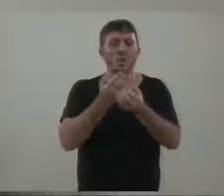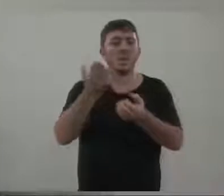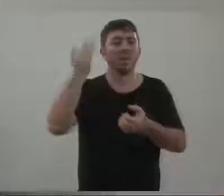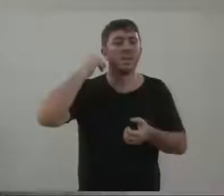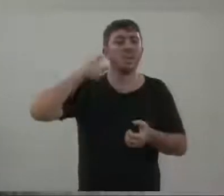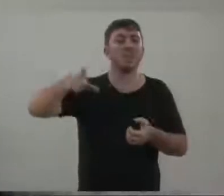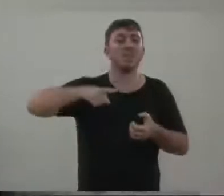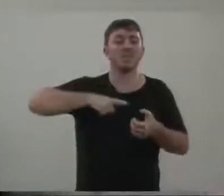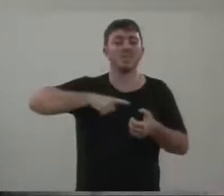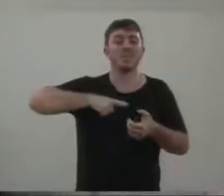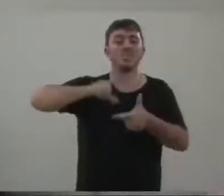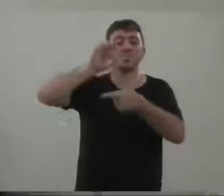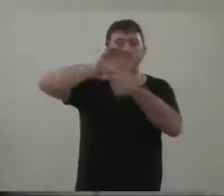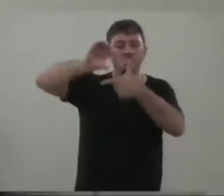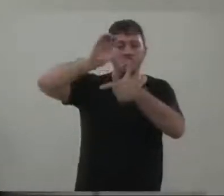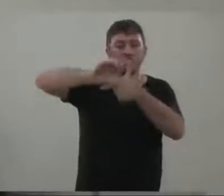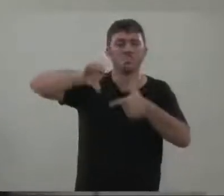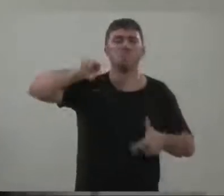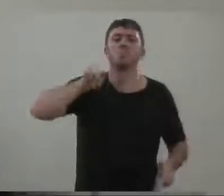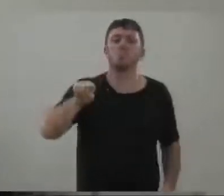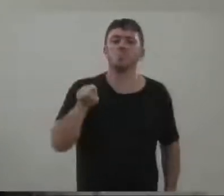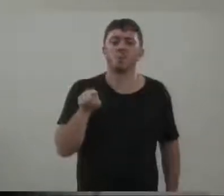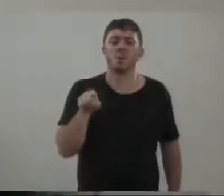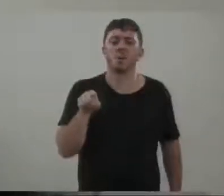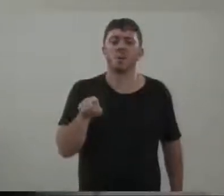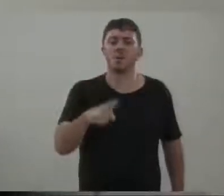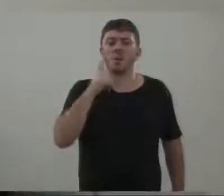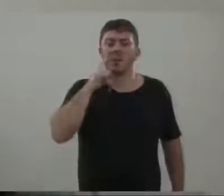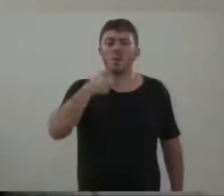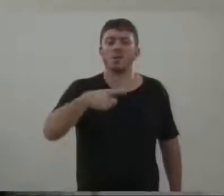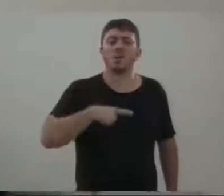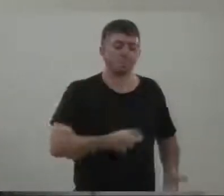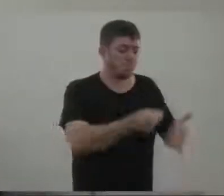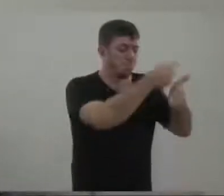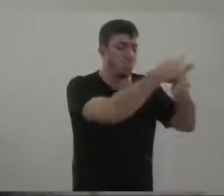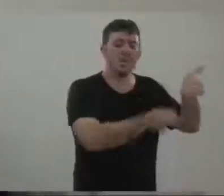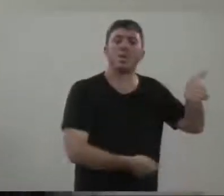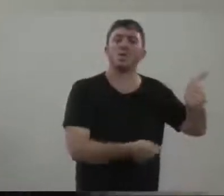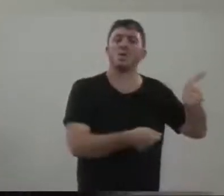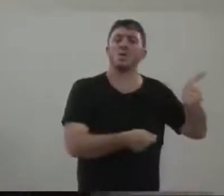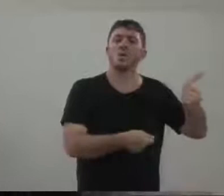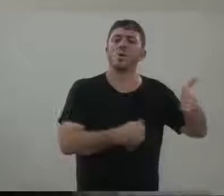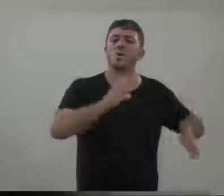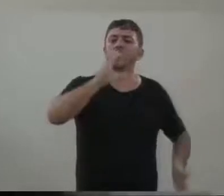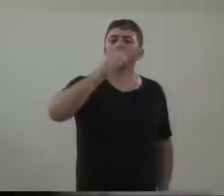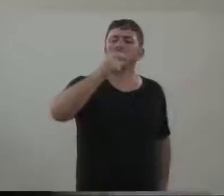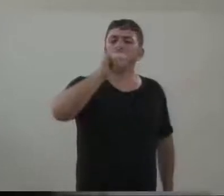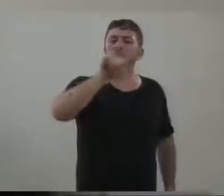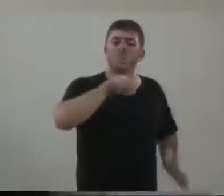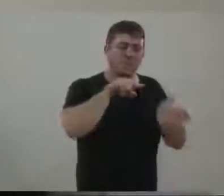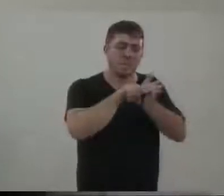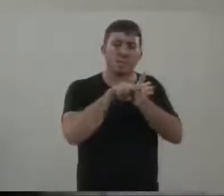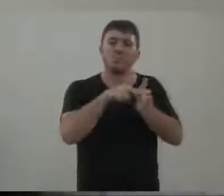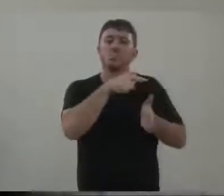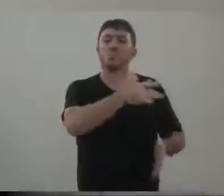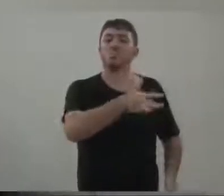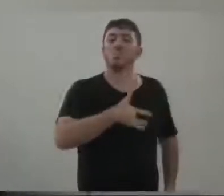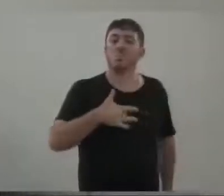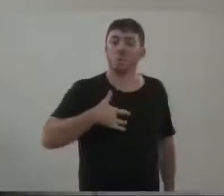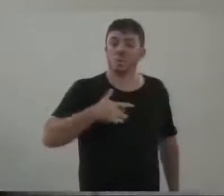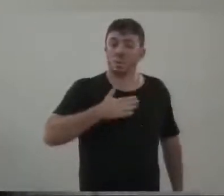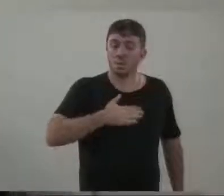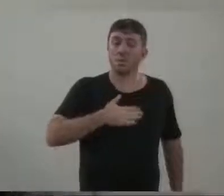a lerem o relatório da CPI da Saúde, que eu fui o presidente, que demonstram que naqueles